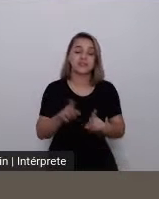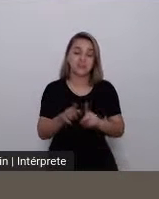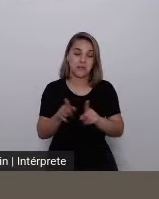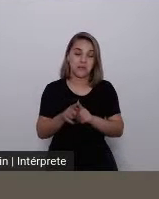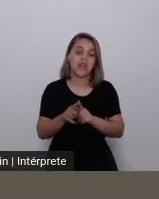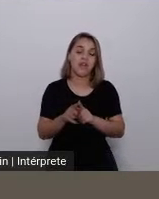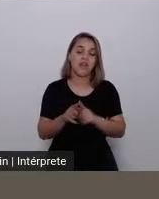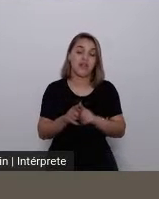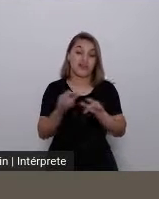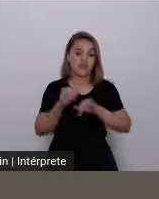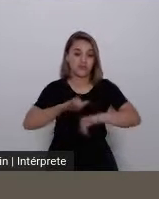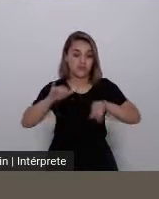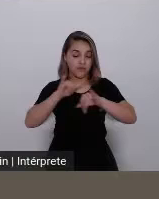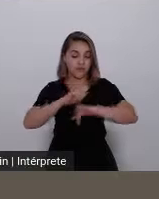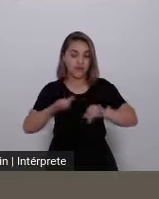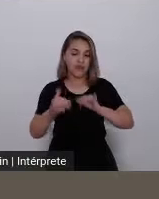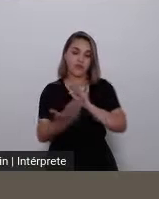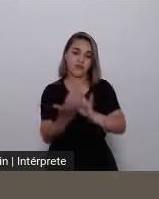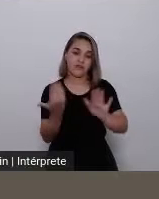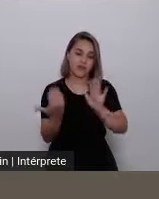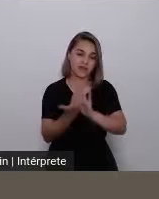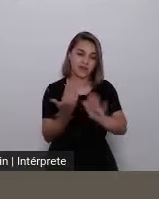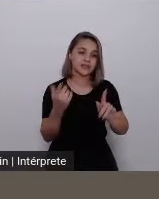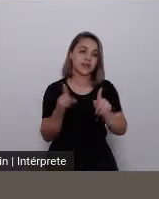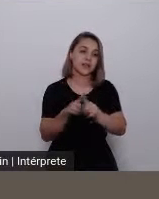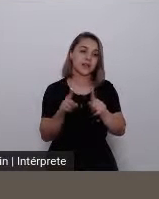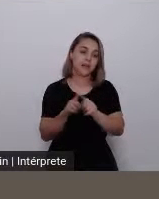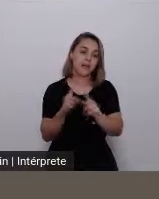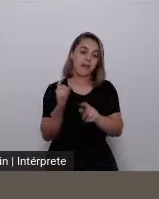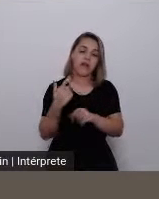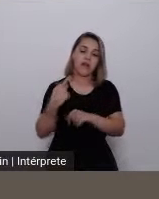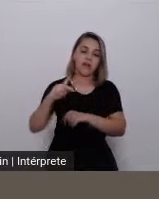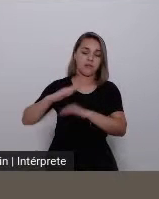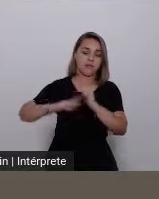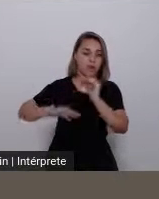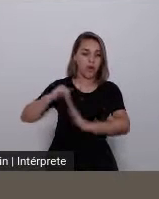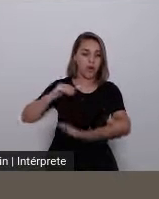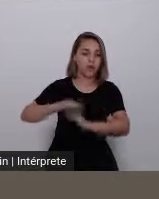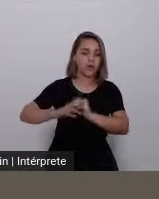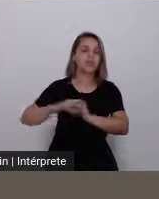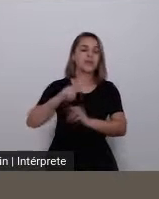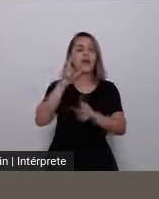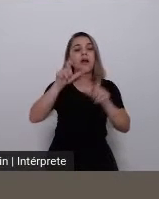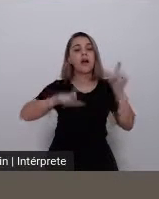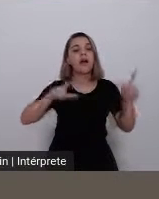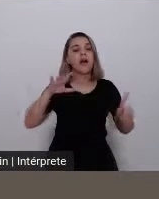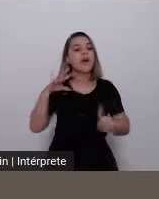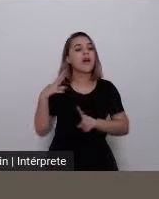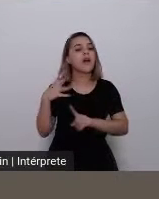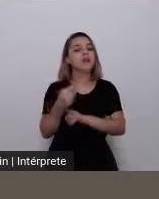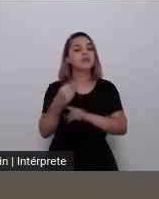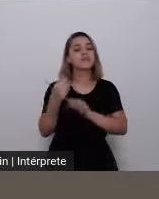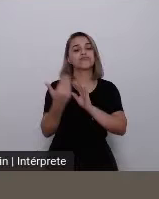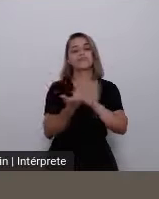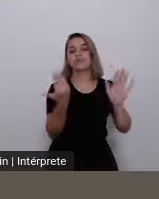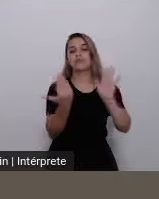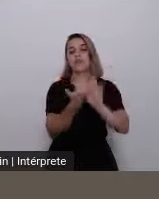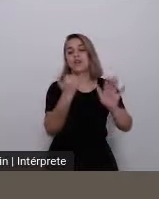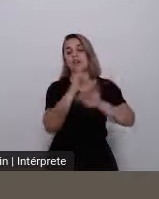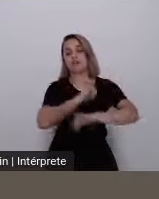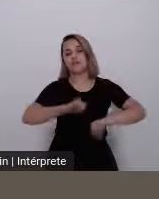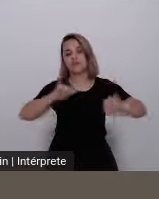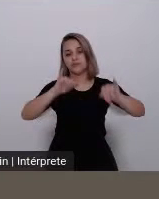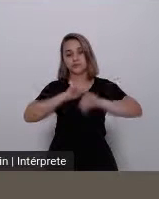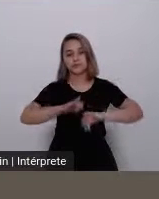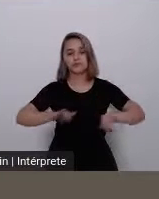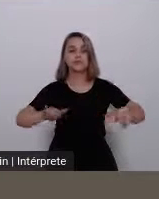revista, fotografias de obras dos artistas que a revista divulgava, um deles foi o Victor Brecheret,